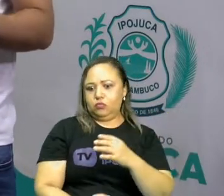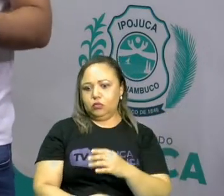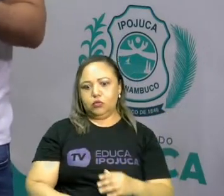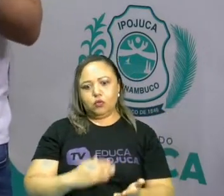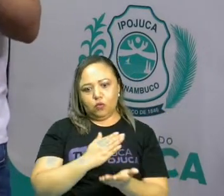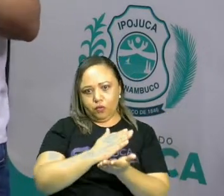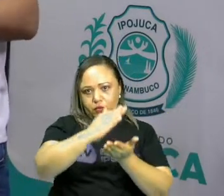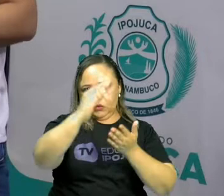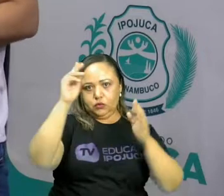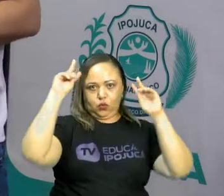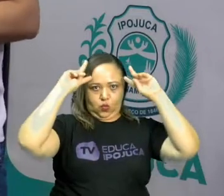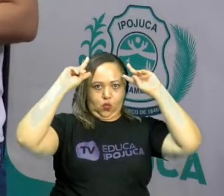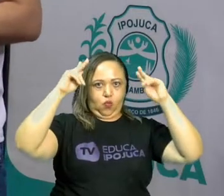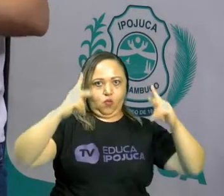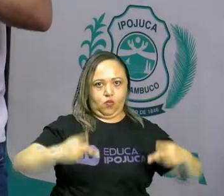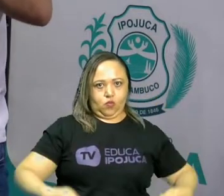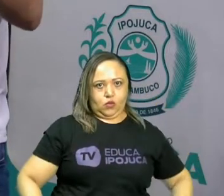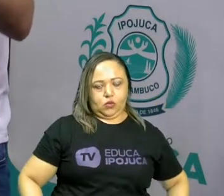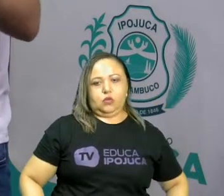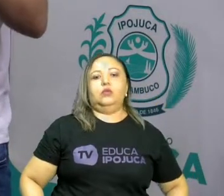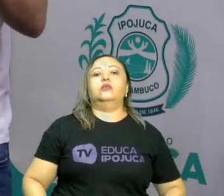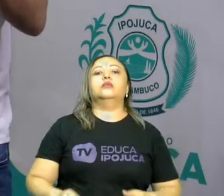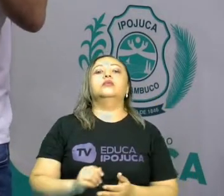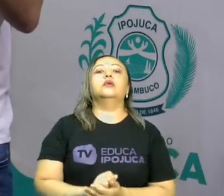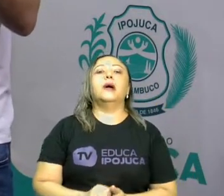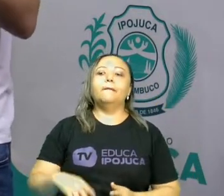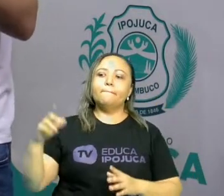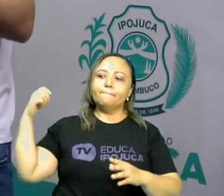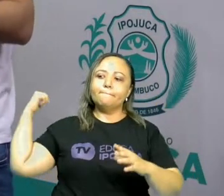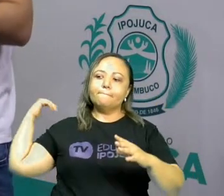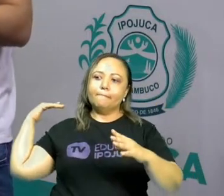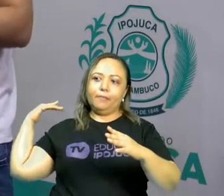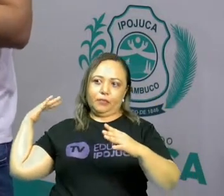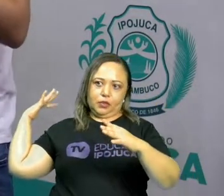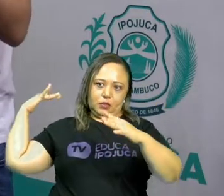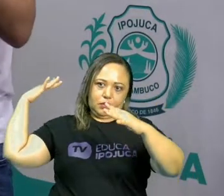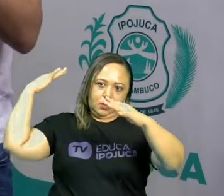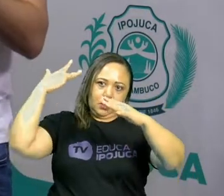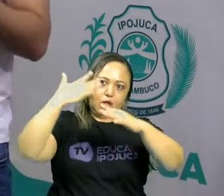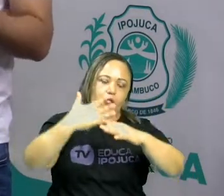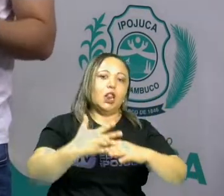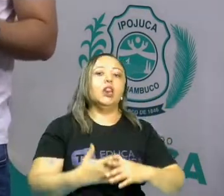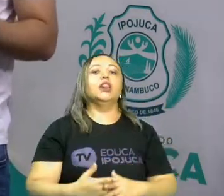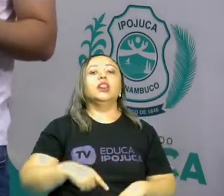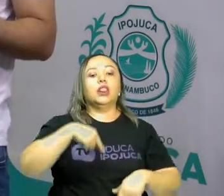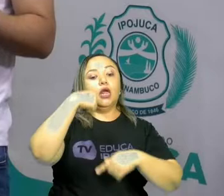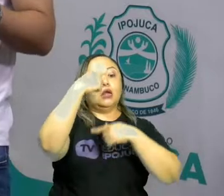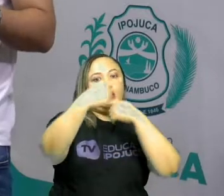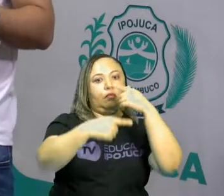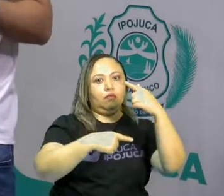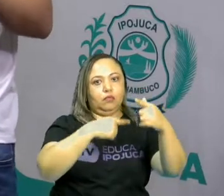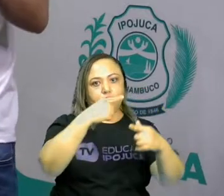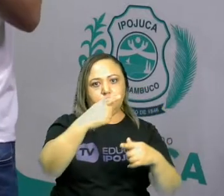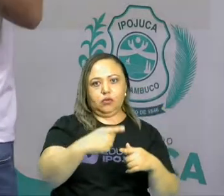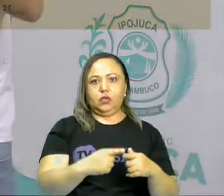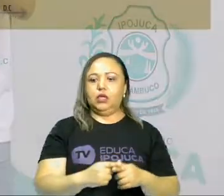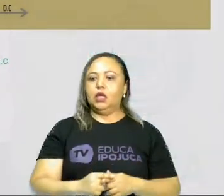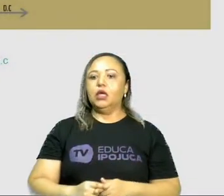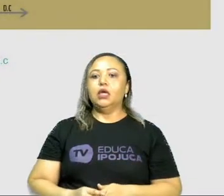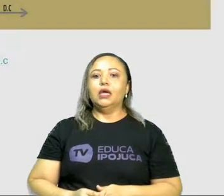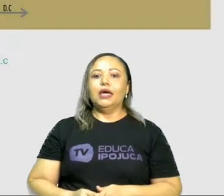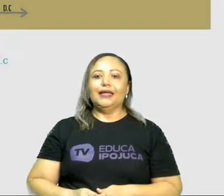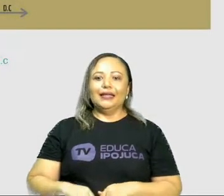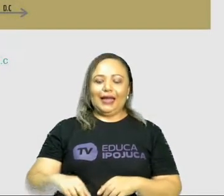da história do homem né é justamente é chamada pré-história depois nós vamos ter a chamada